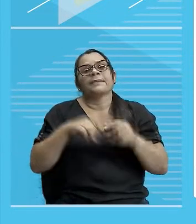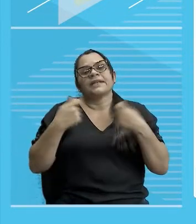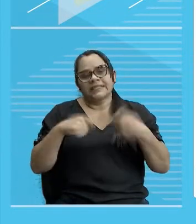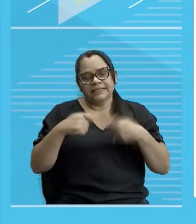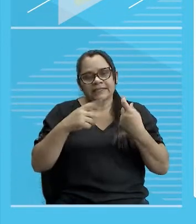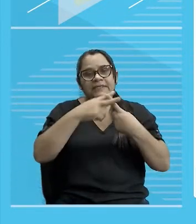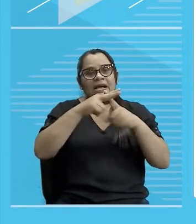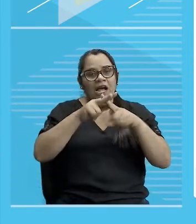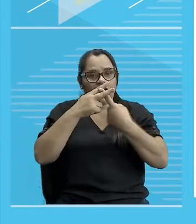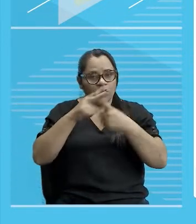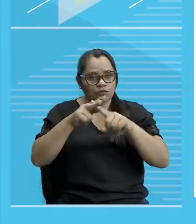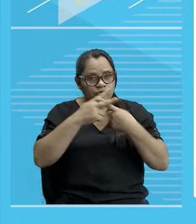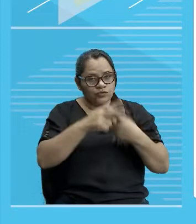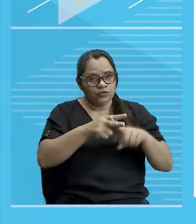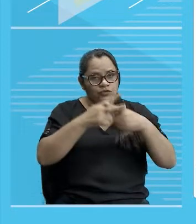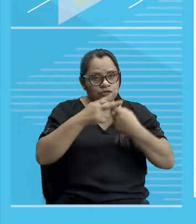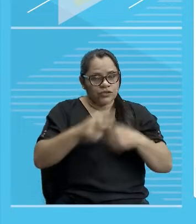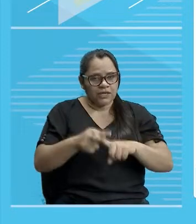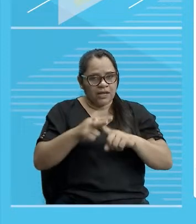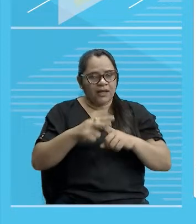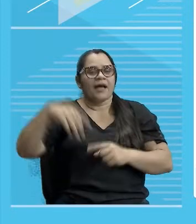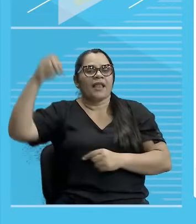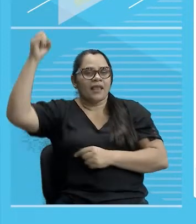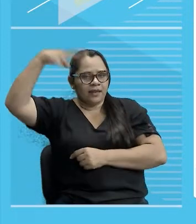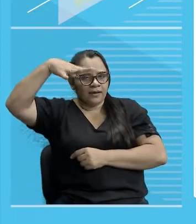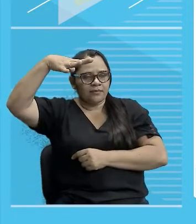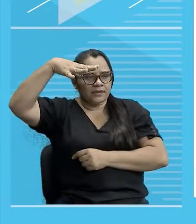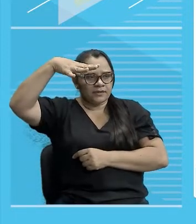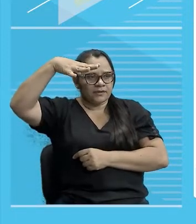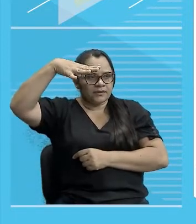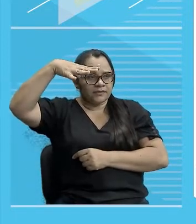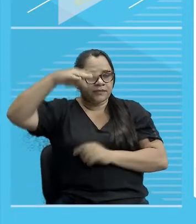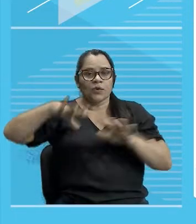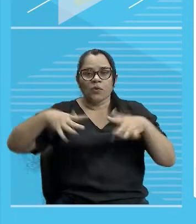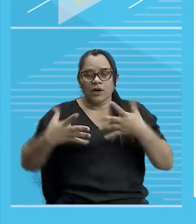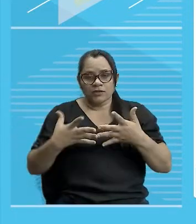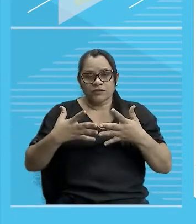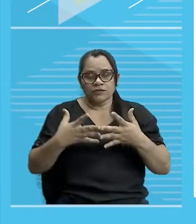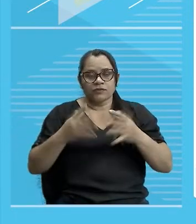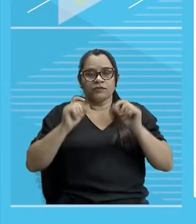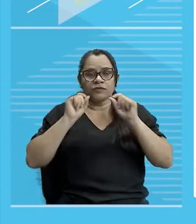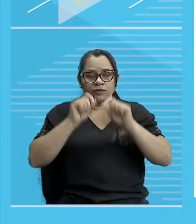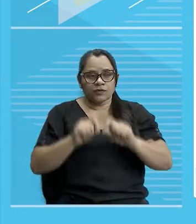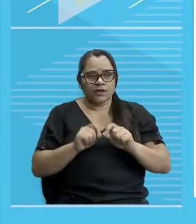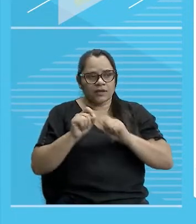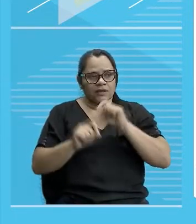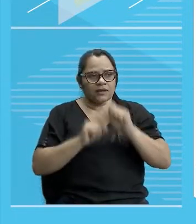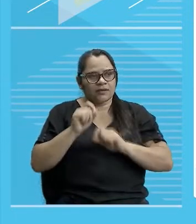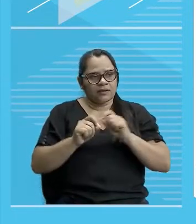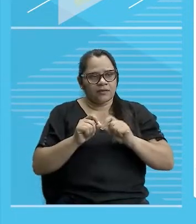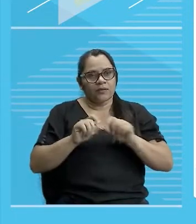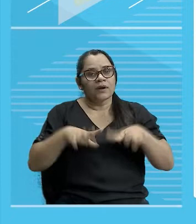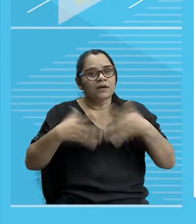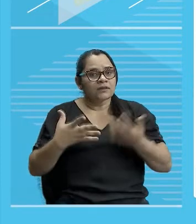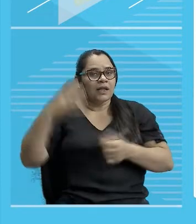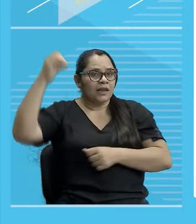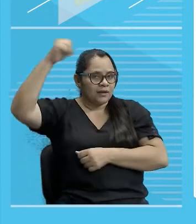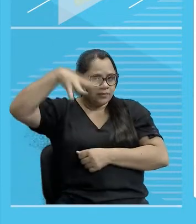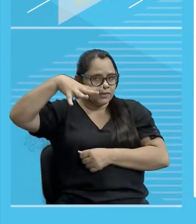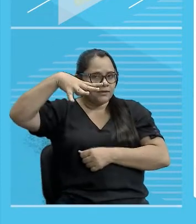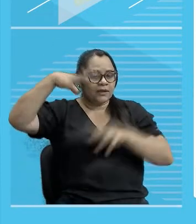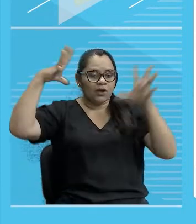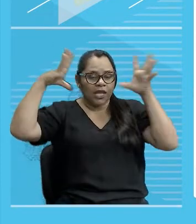a lâmpada foi ajustada foi sim mas ela não acendeu então a lâmpada Tá queimada